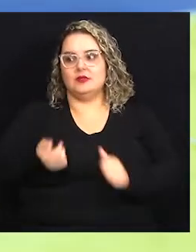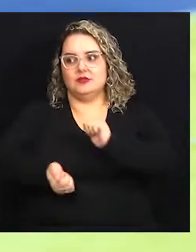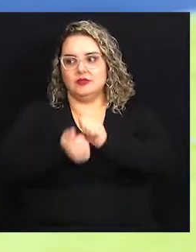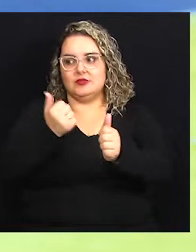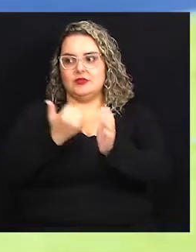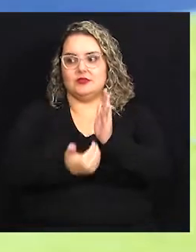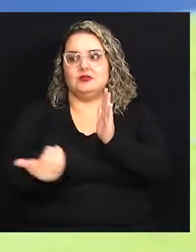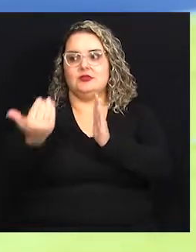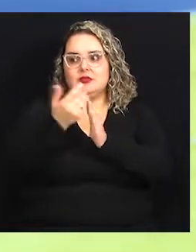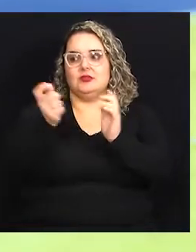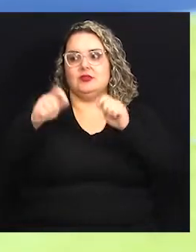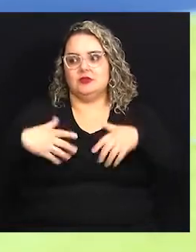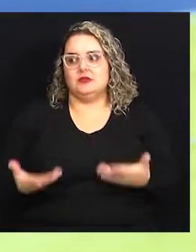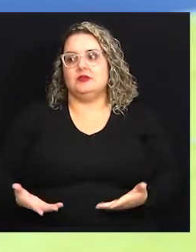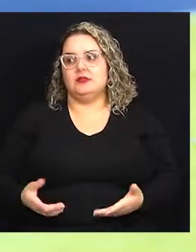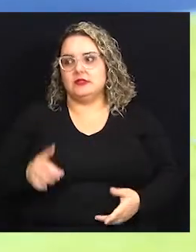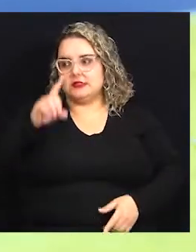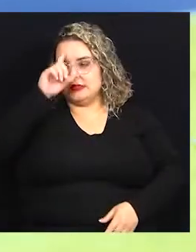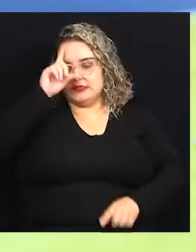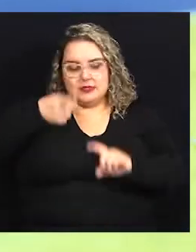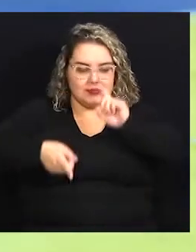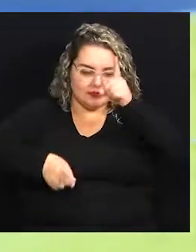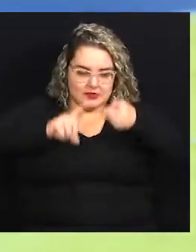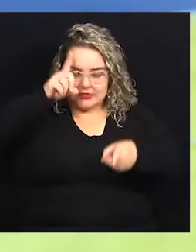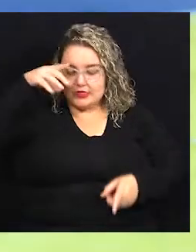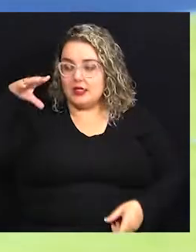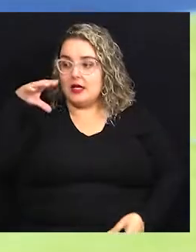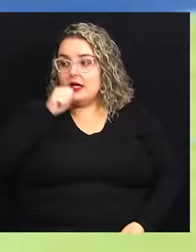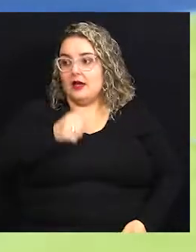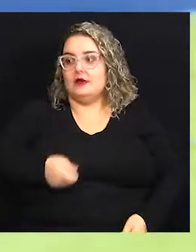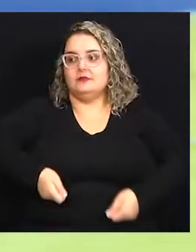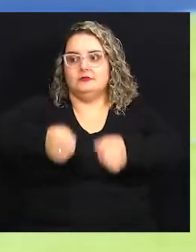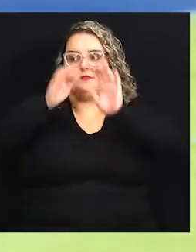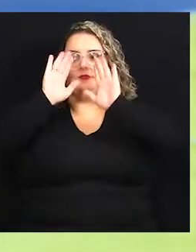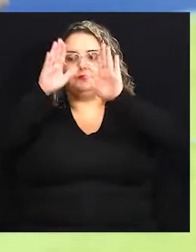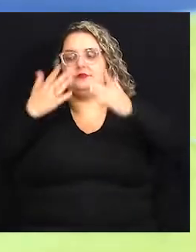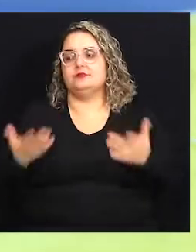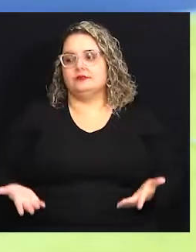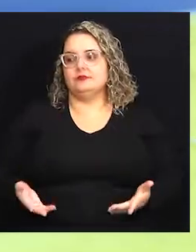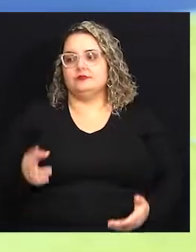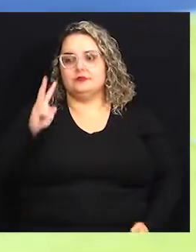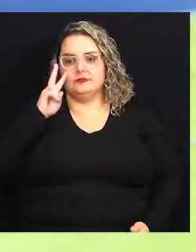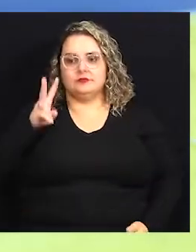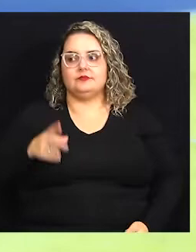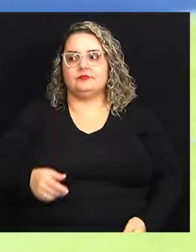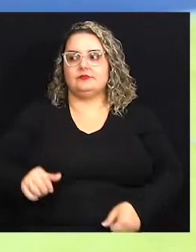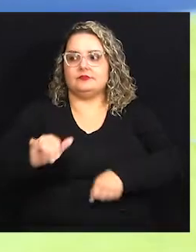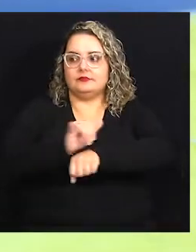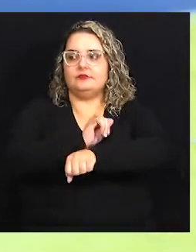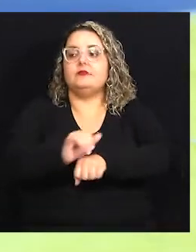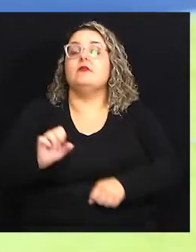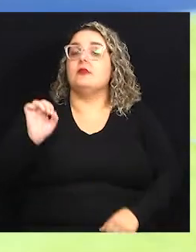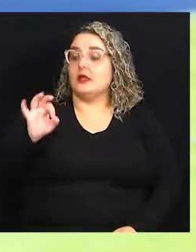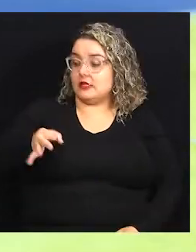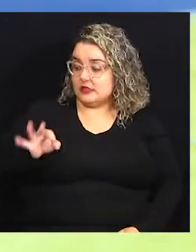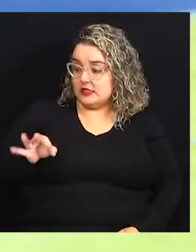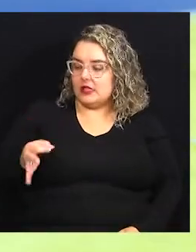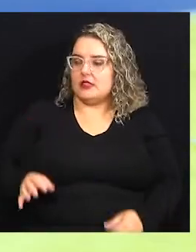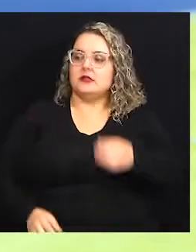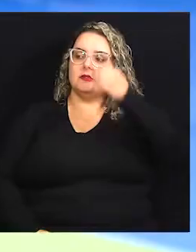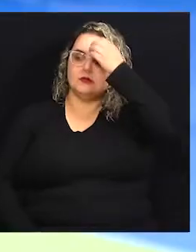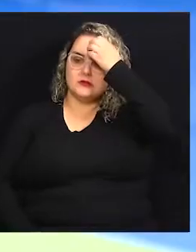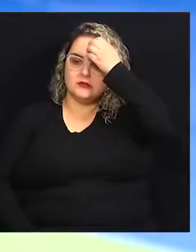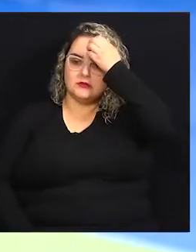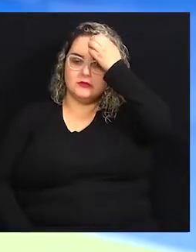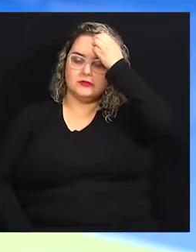alto rendimento, a tomada de decisão, principalmente a levantadora, né, para ver a jogada que ela vai fazer. Exatamente, que